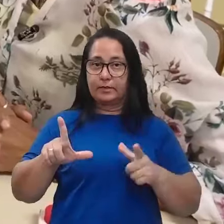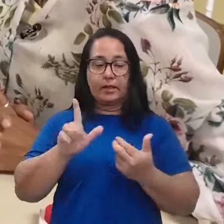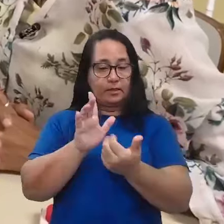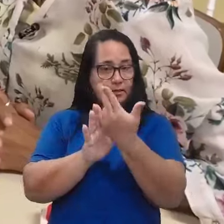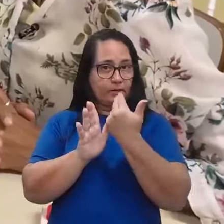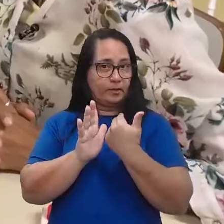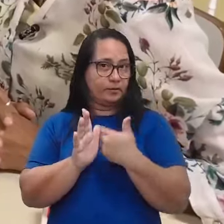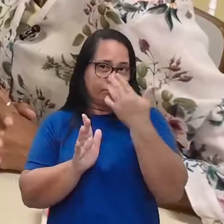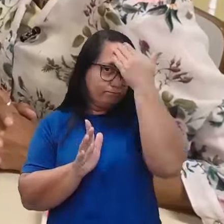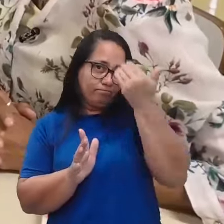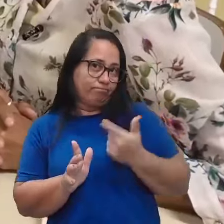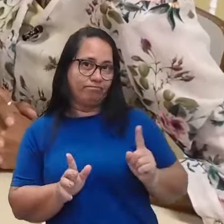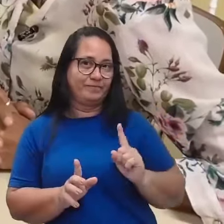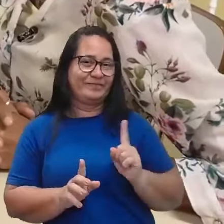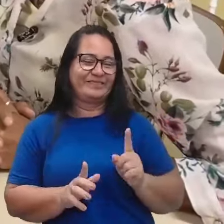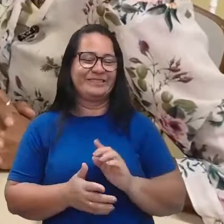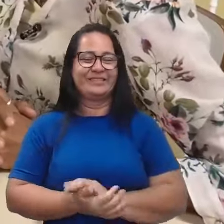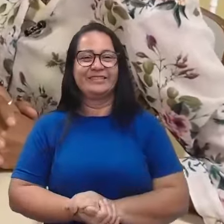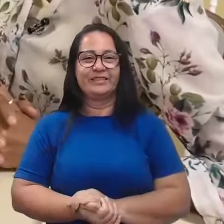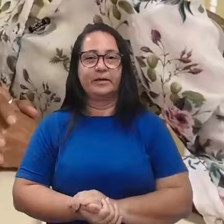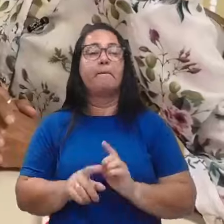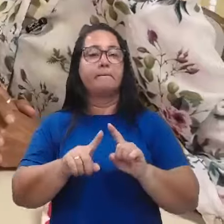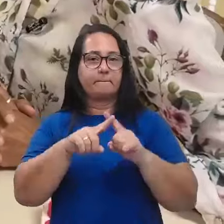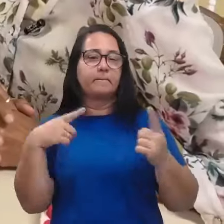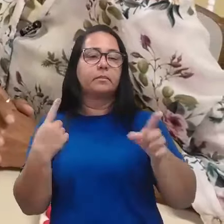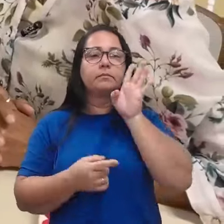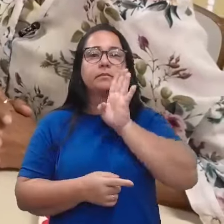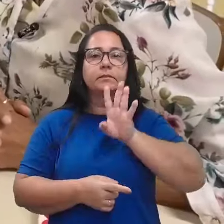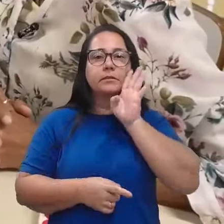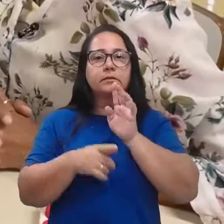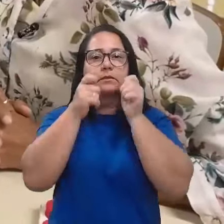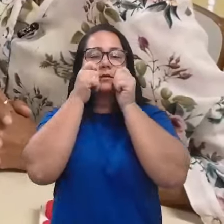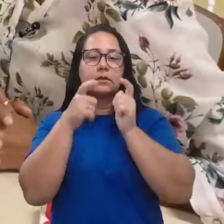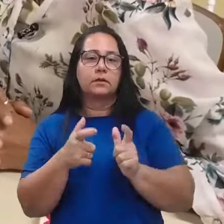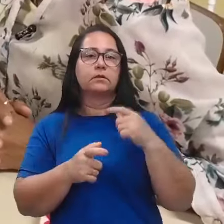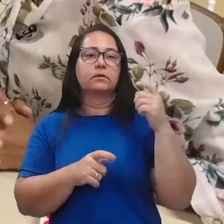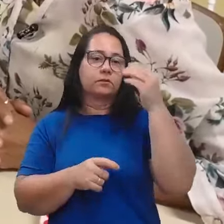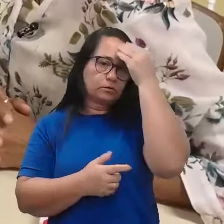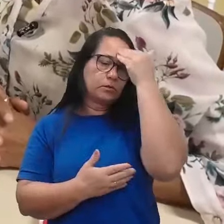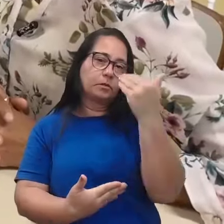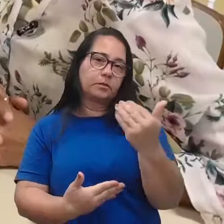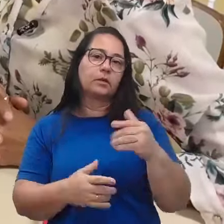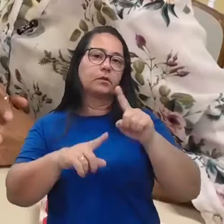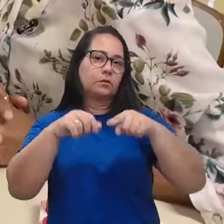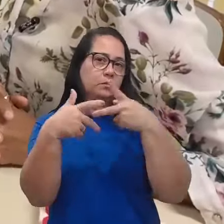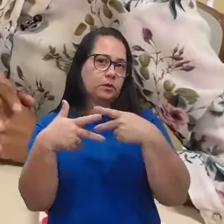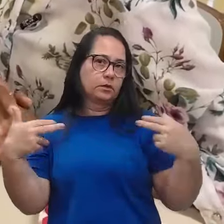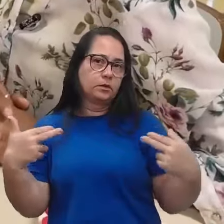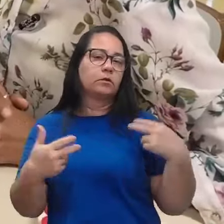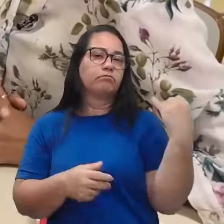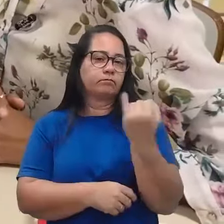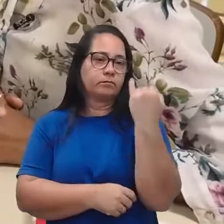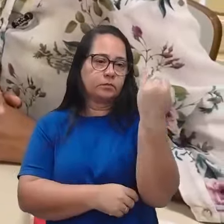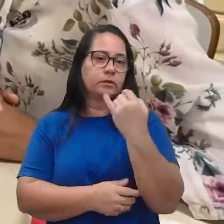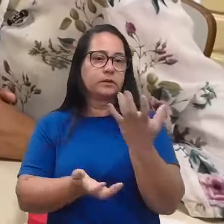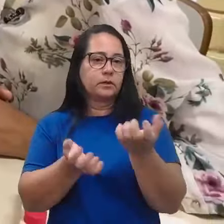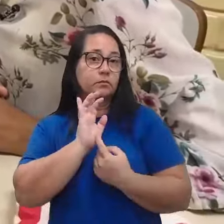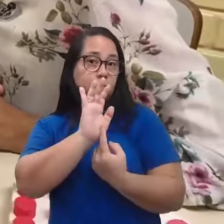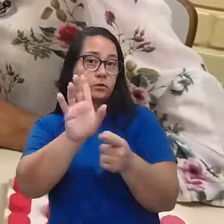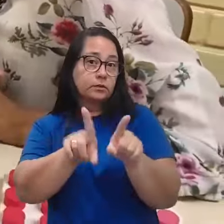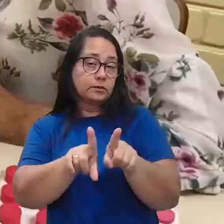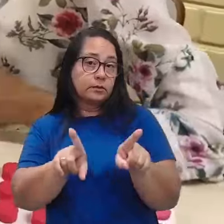um fracasso, viu? Eu sou um ótimo professor, mas que legal, que interessante, professora. Muito obrigada, viu? Um material muito rico. Você gostaria de demonstrar aqui